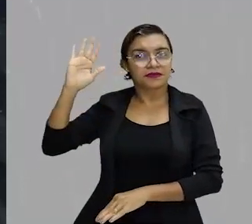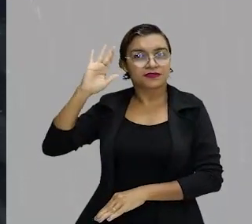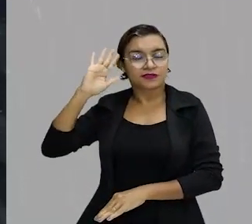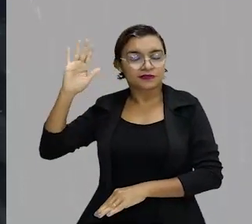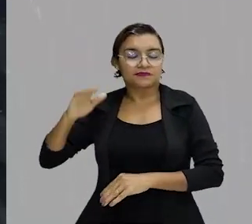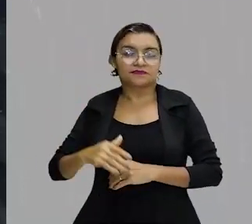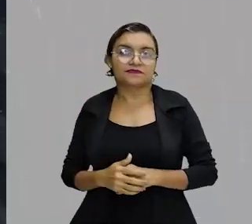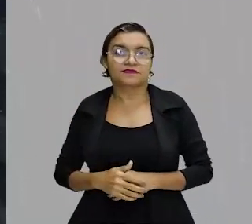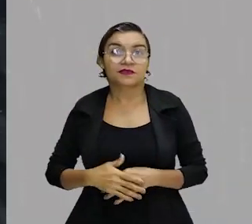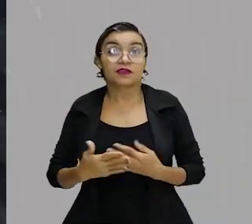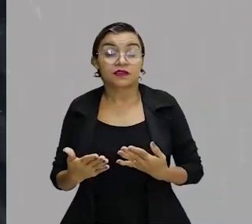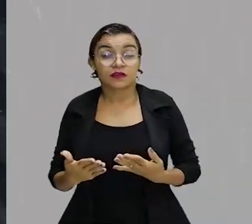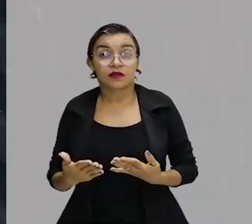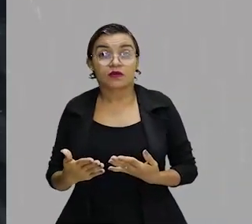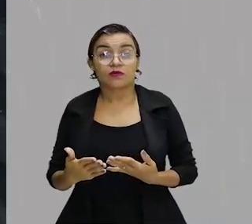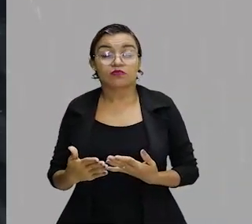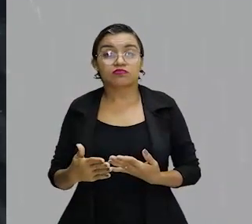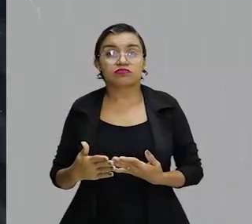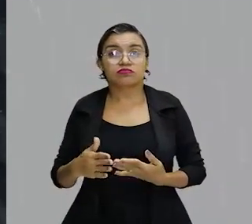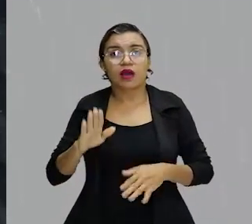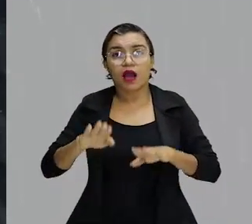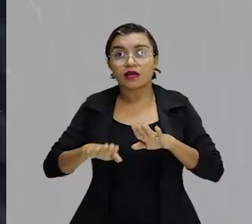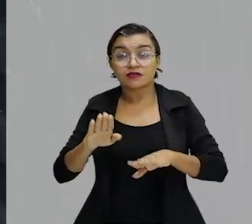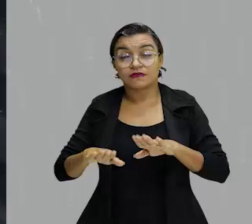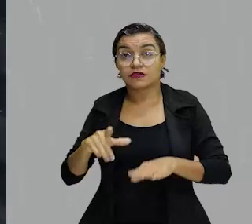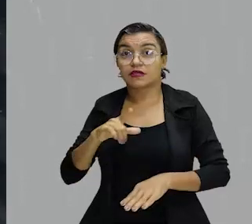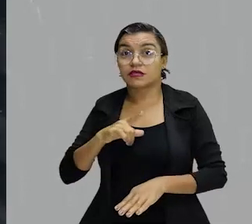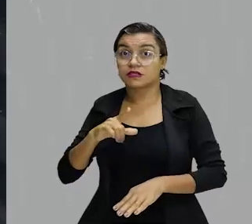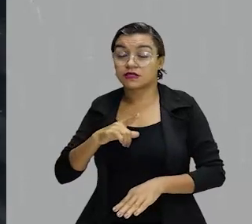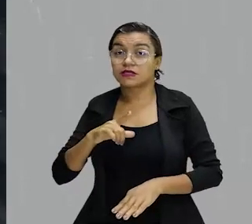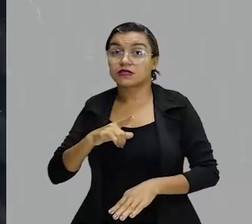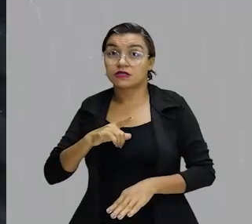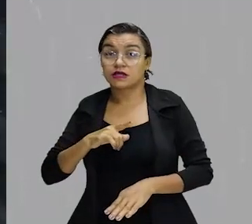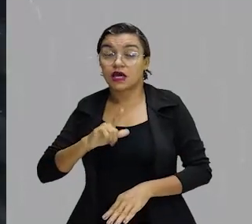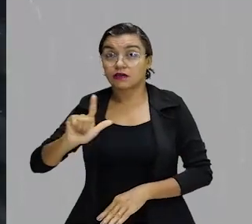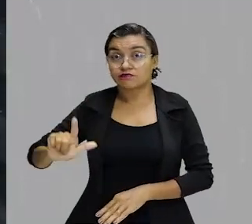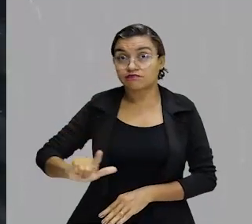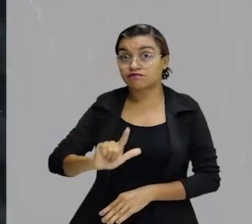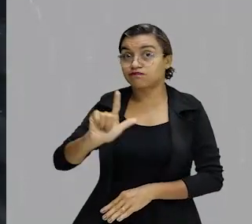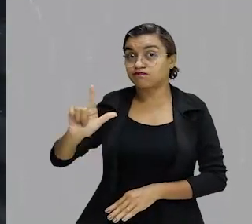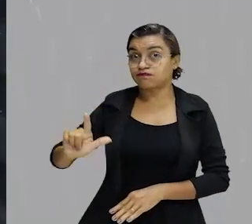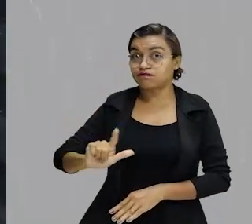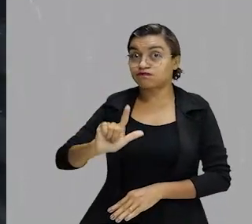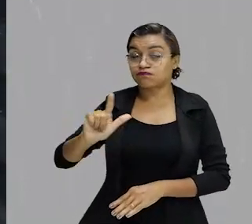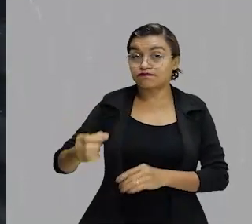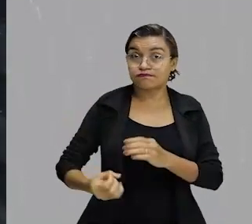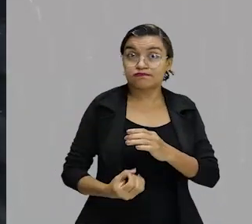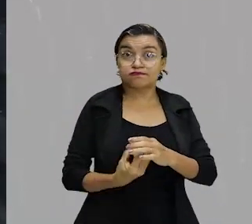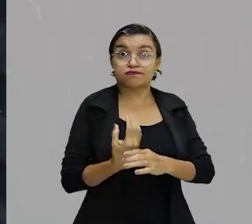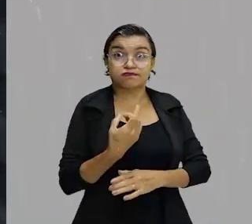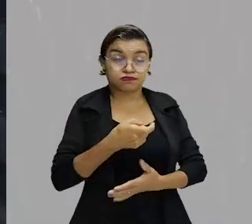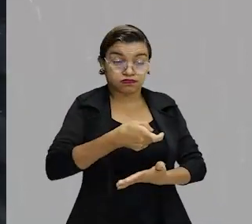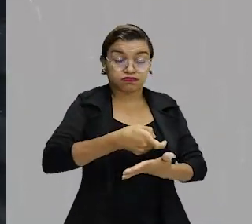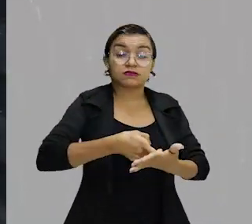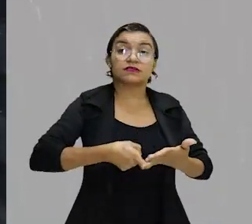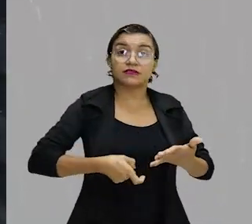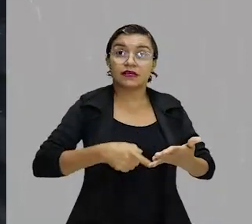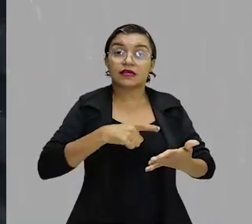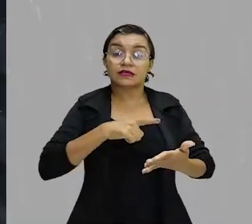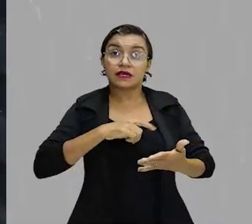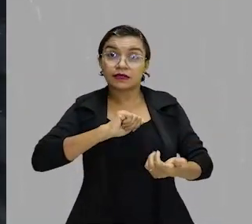Então, muitas vezes você tem obras literárias ou adaptações dos livros que